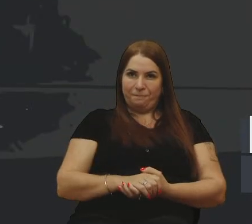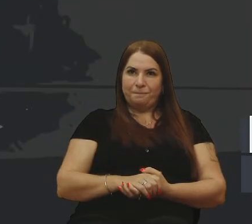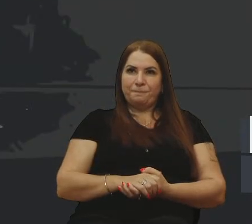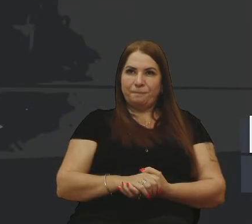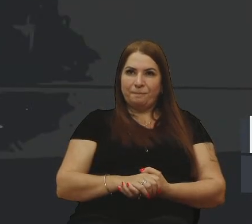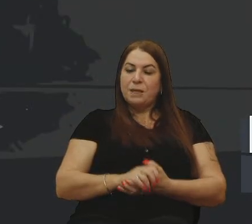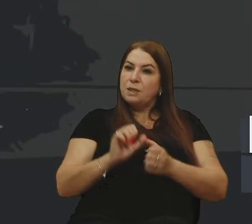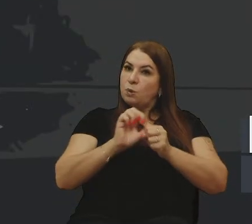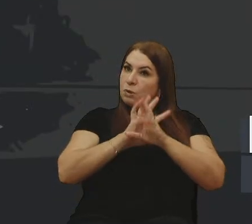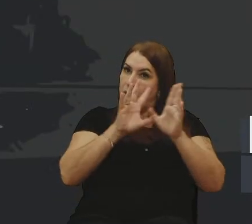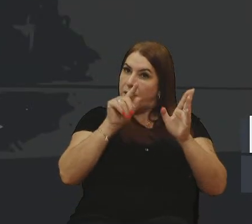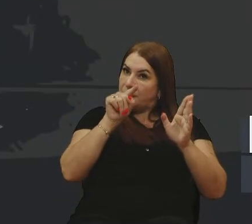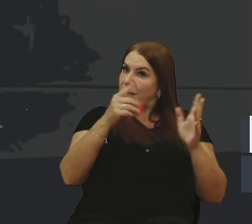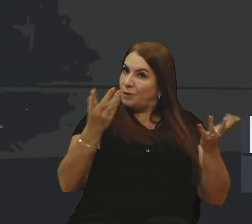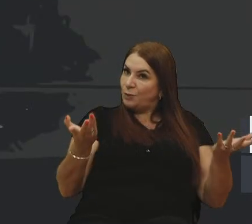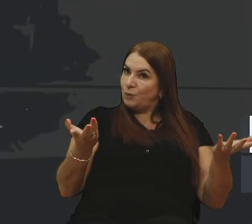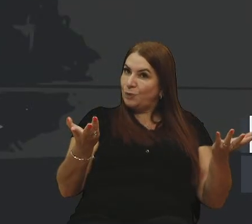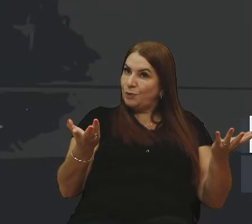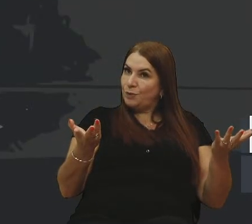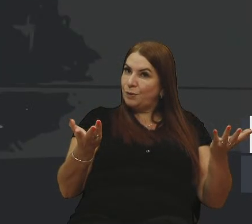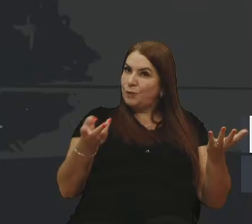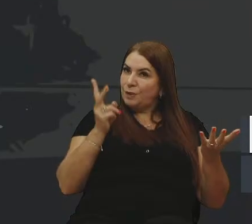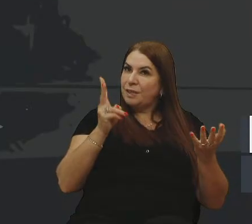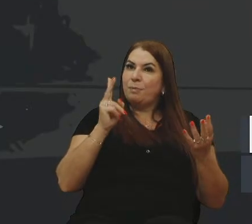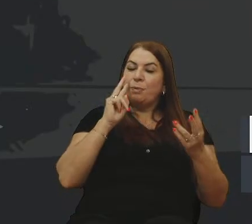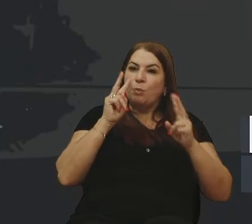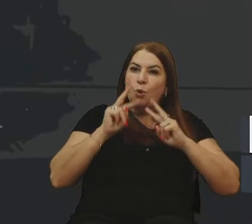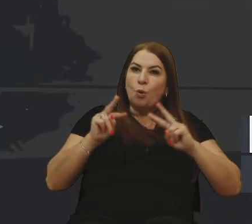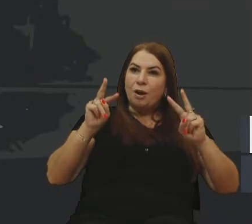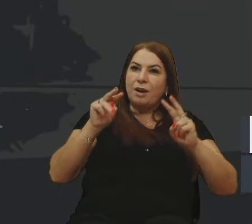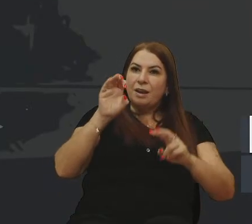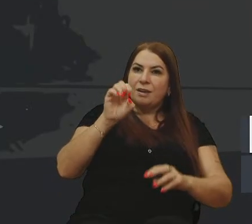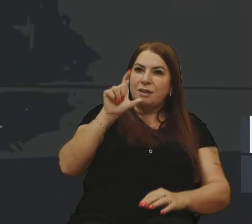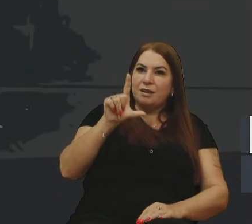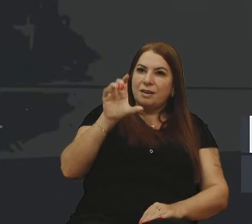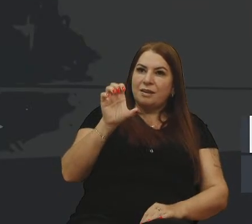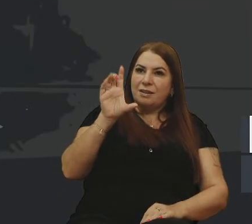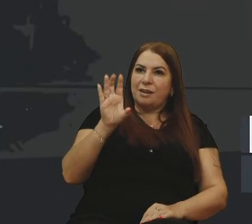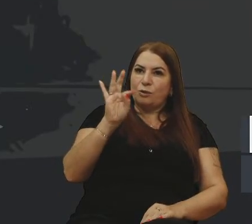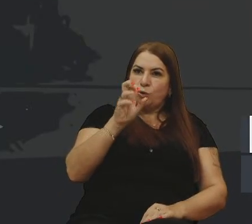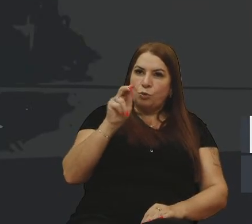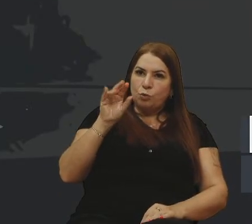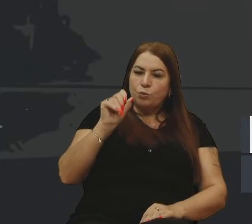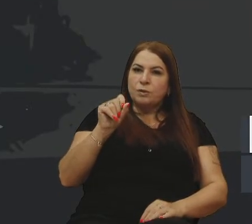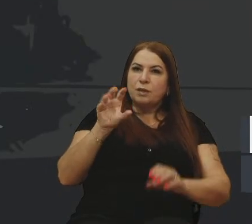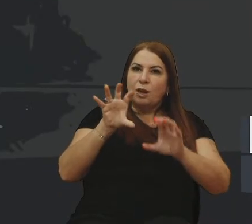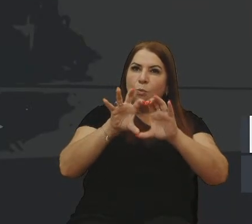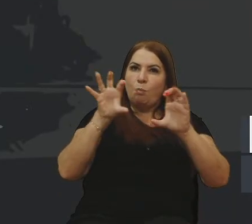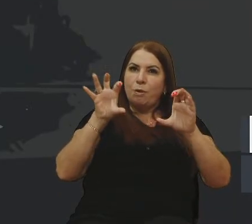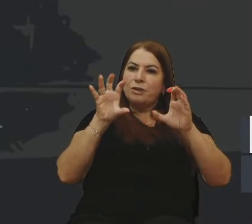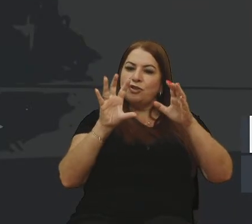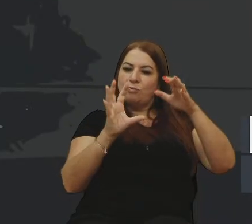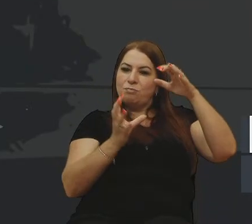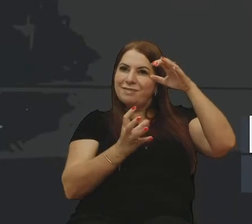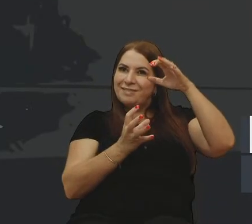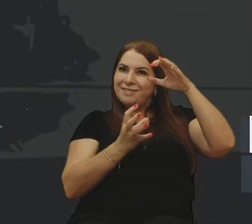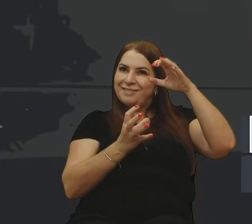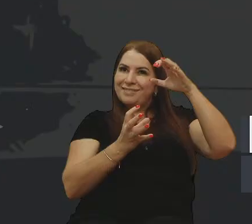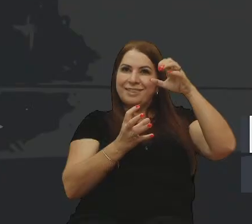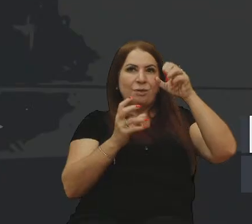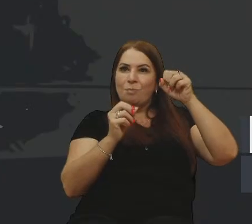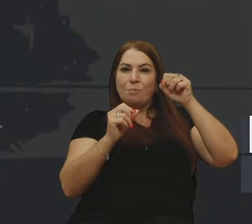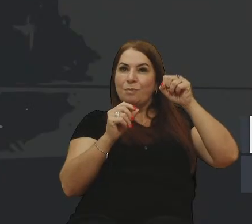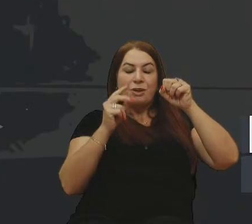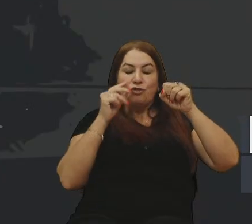Então, clareza é isso, gente. Sempre que vocês olharem para a Electrolux, vocês vão enxergar esse bumbumzinho de lado. Porque não dá mais para desver,